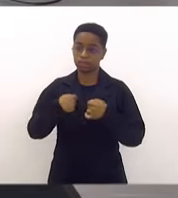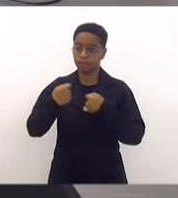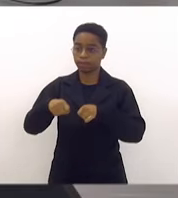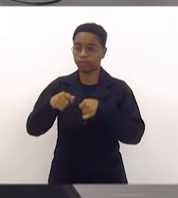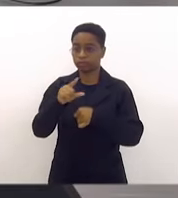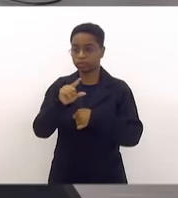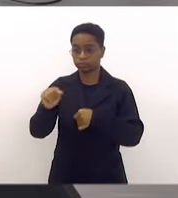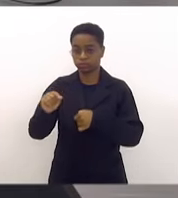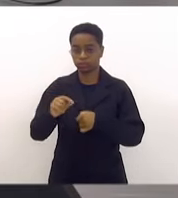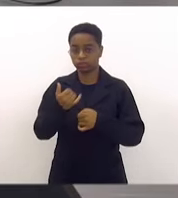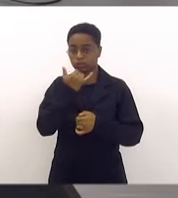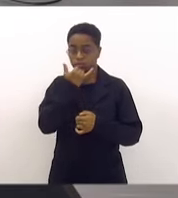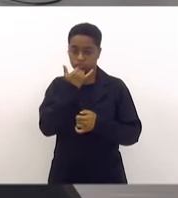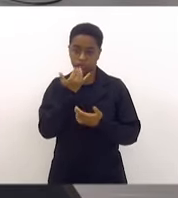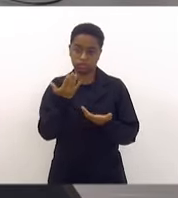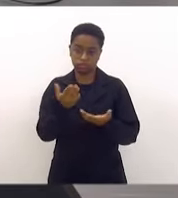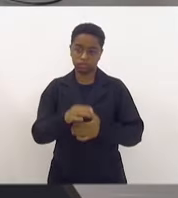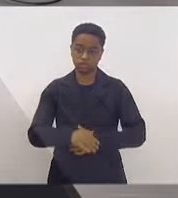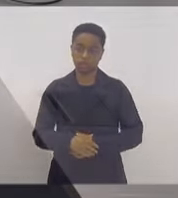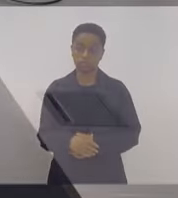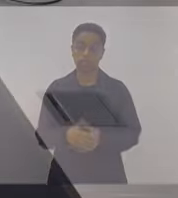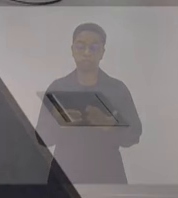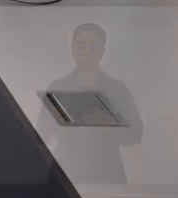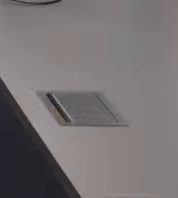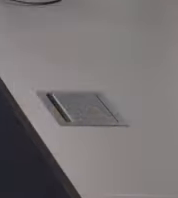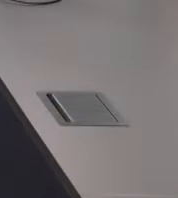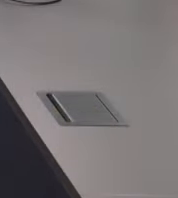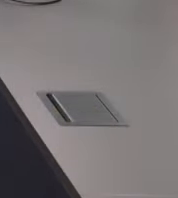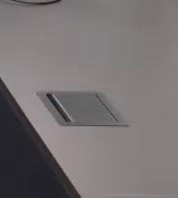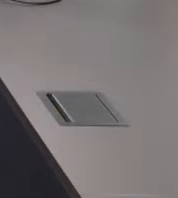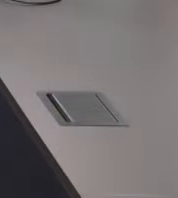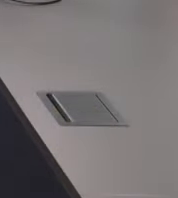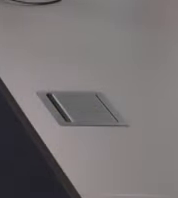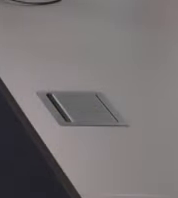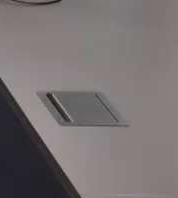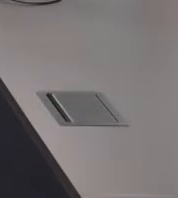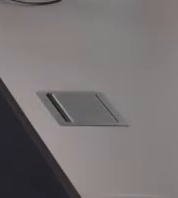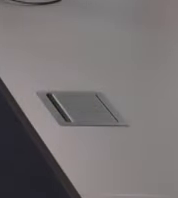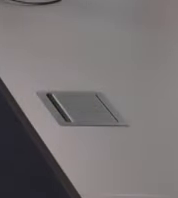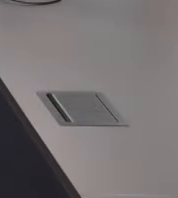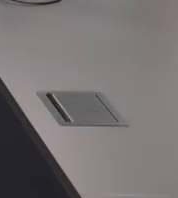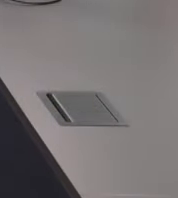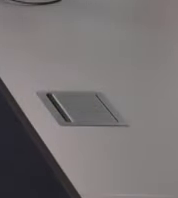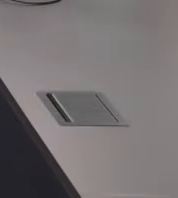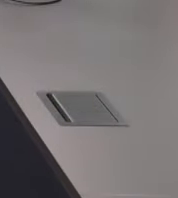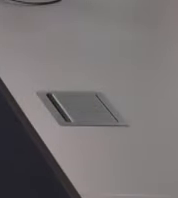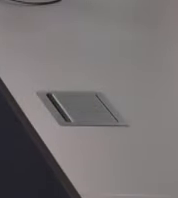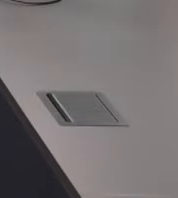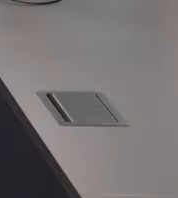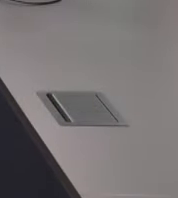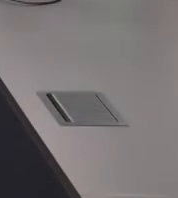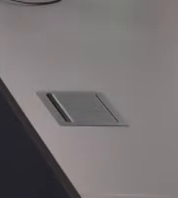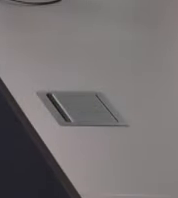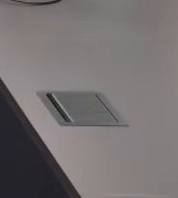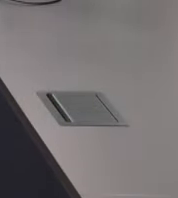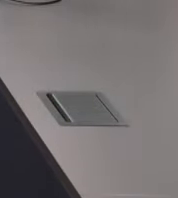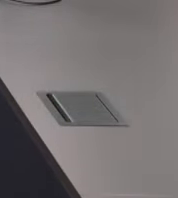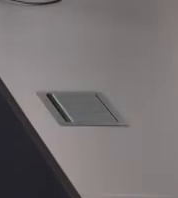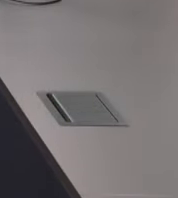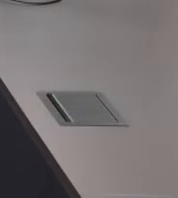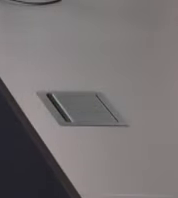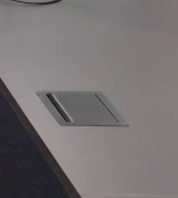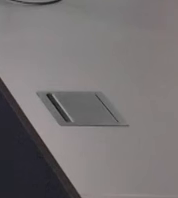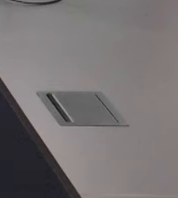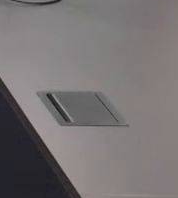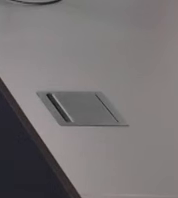desculpar mas é isso mesmo é só agradecer mesmo e a presença de todos Obrigada